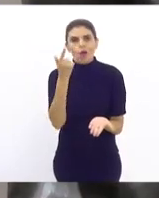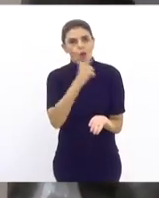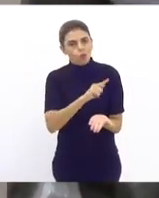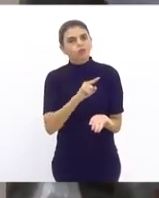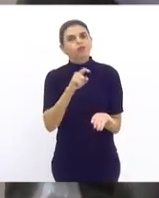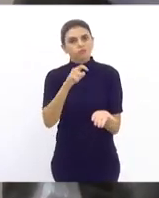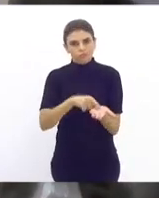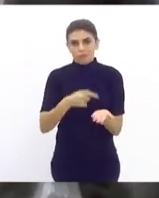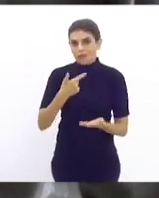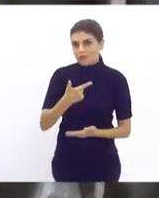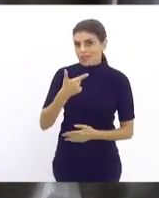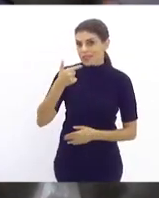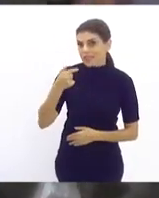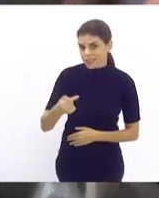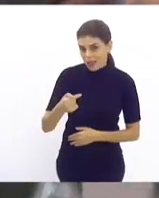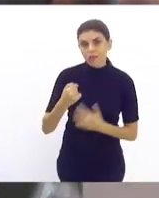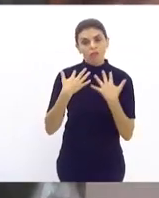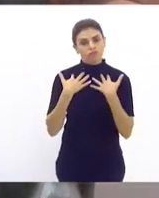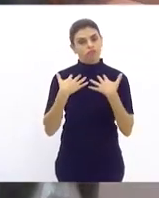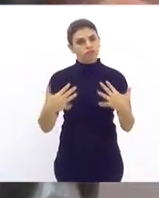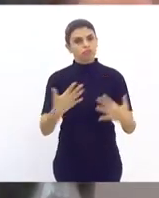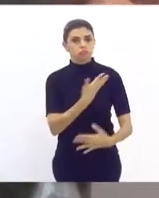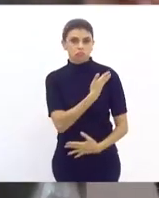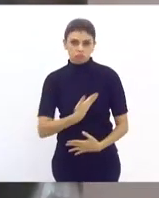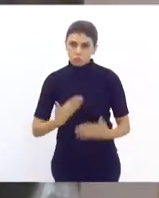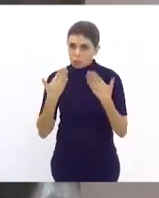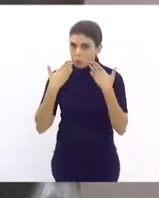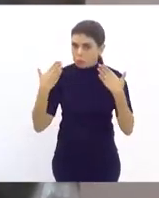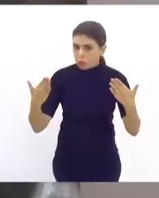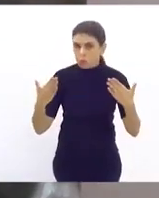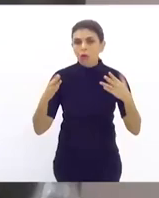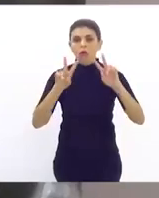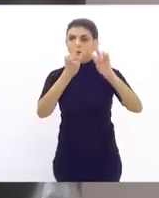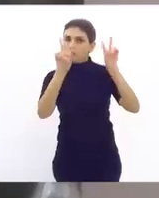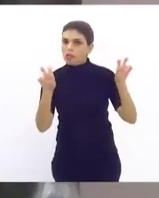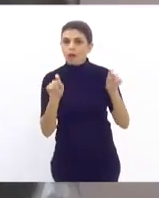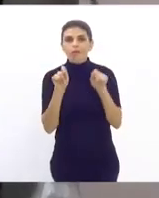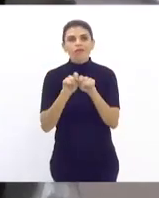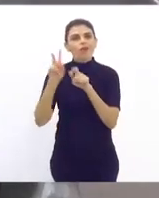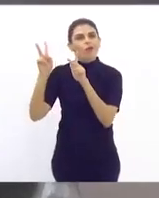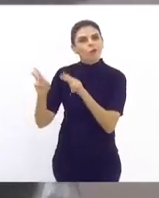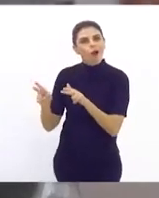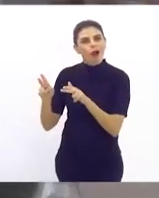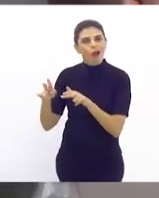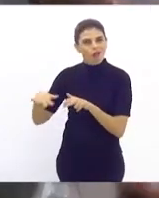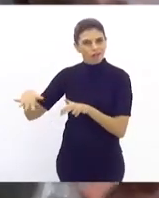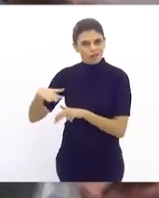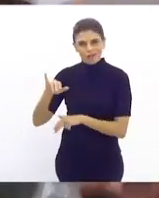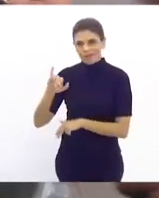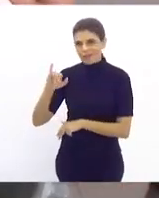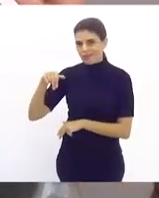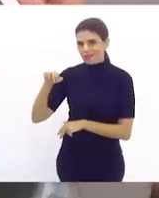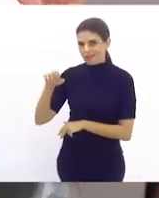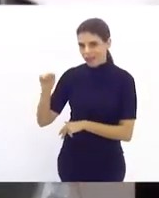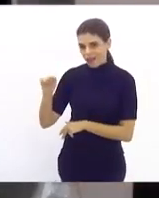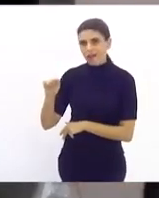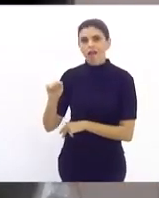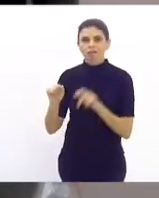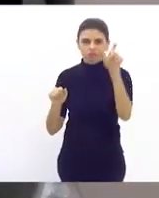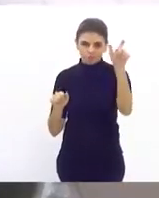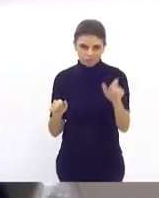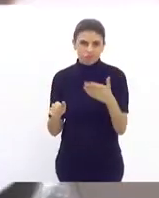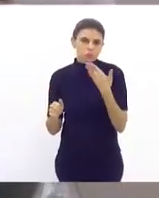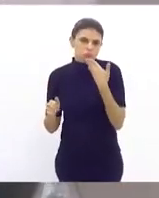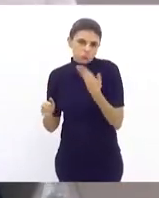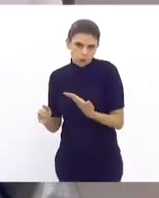dia 27 da audiência pública, para que a gente possa aprimorar o tema, como fez o INEA, através de Vossa Excelência, com a edição